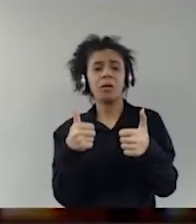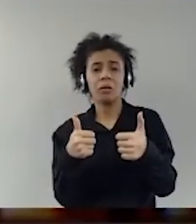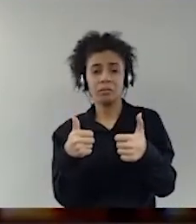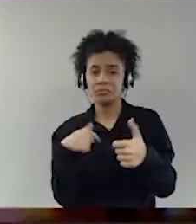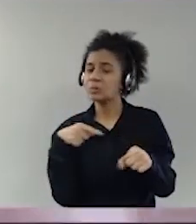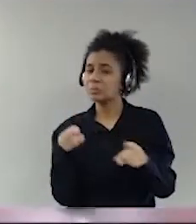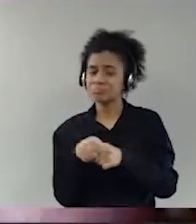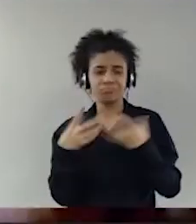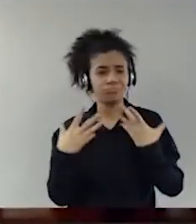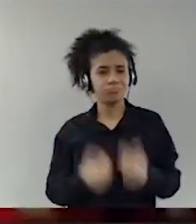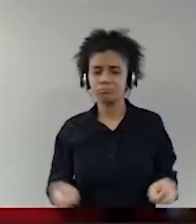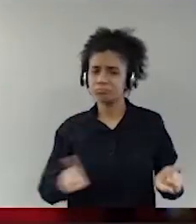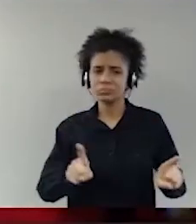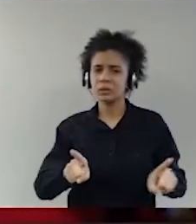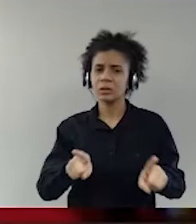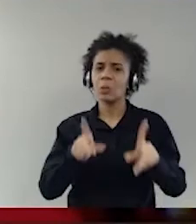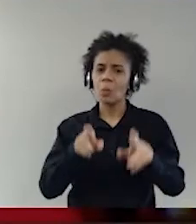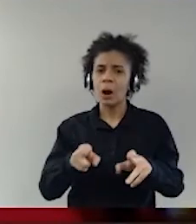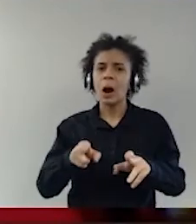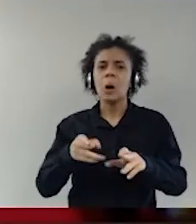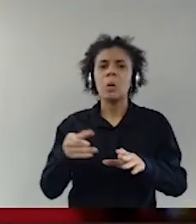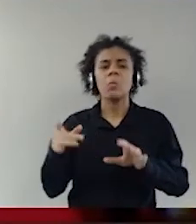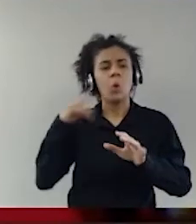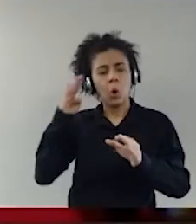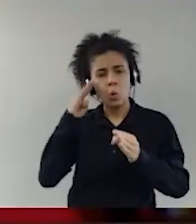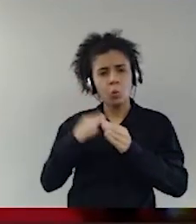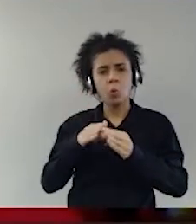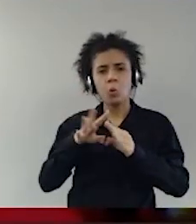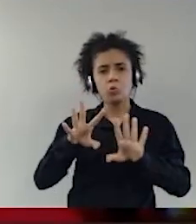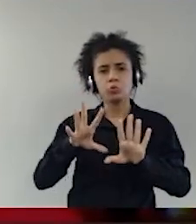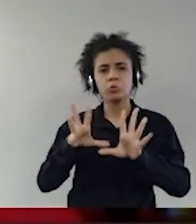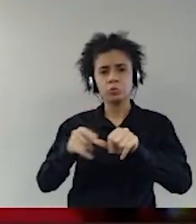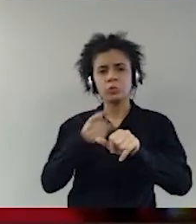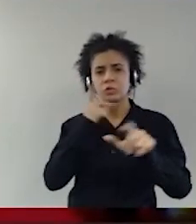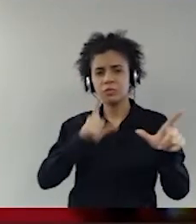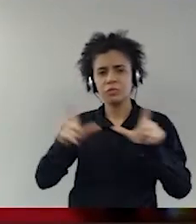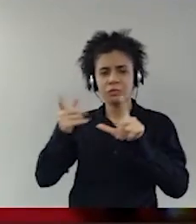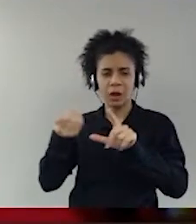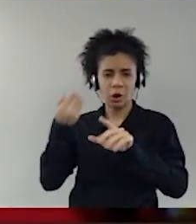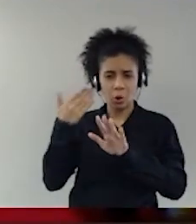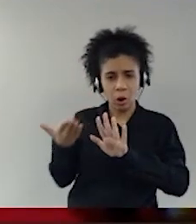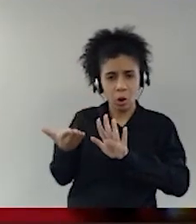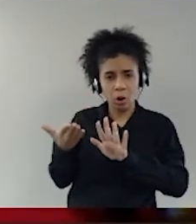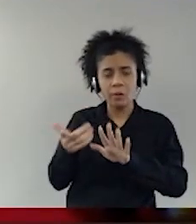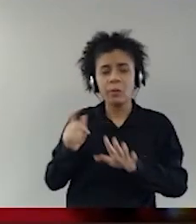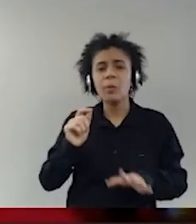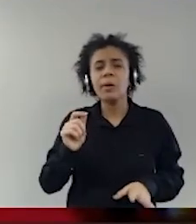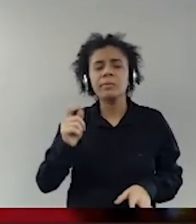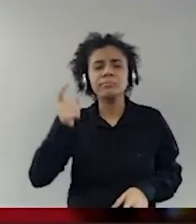inconformada também, assim como os que me antecederam aqui, com esse conceito utilizado como uma